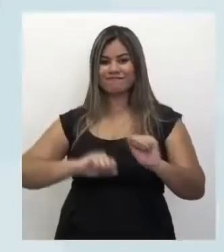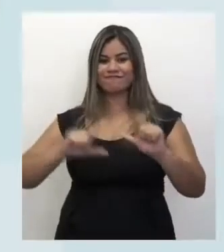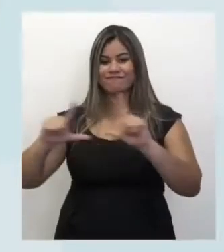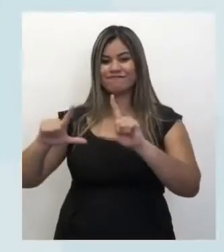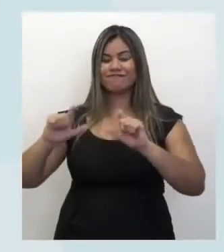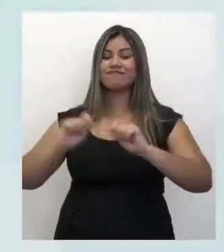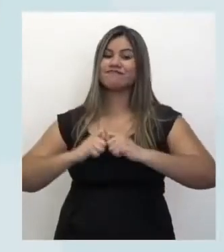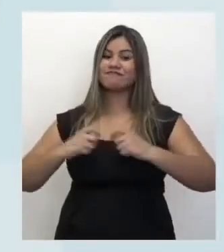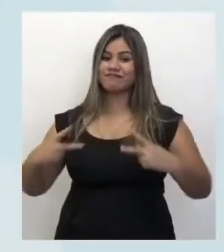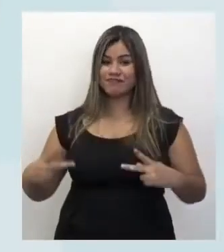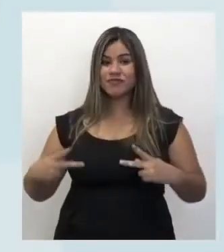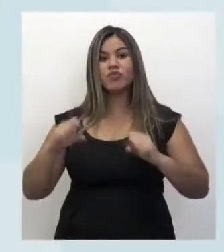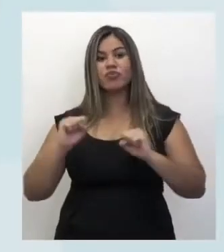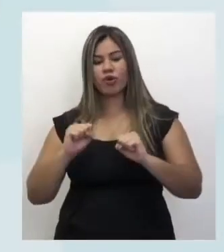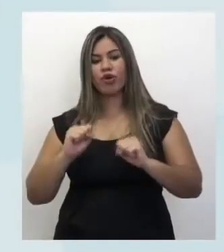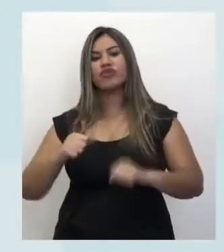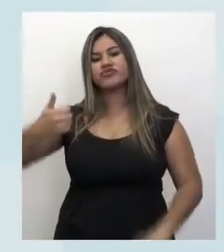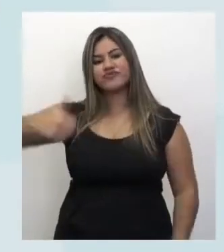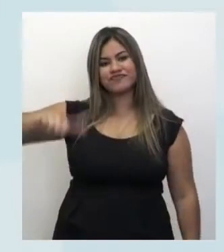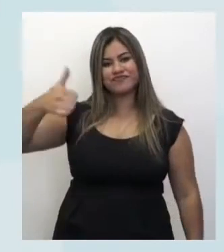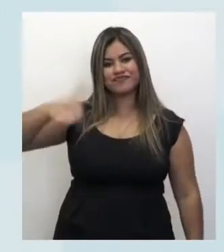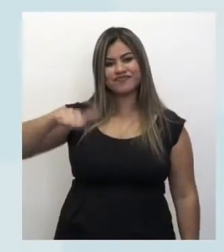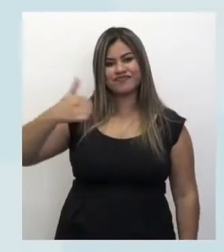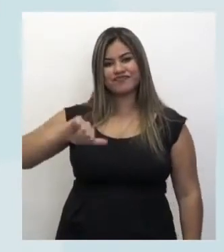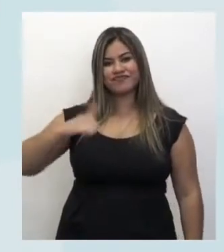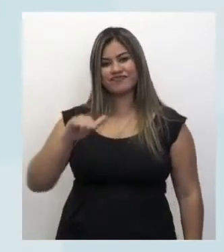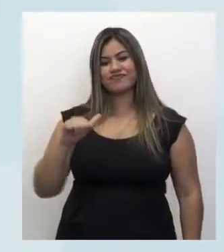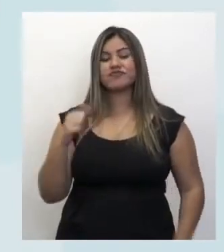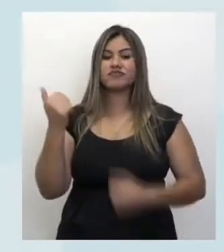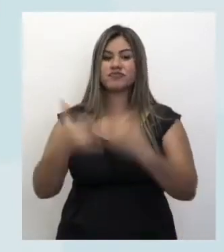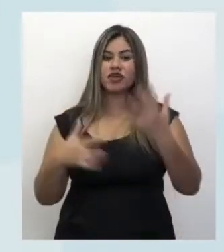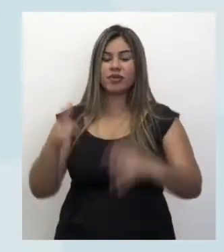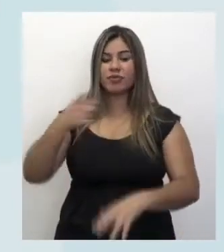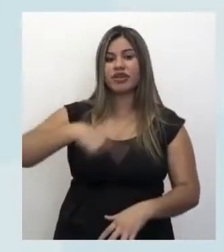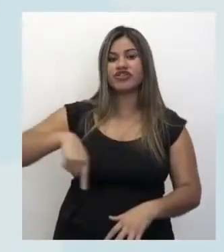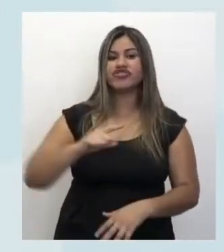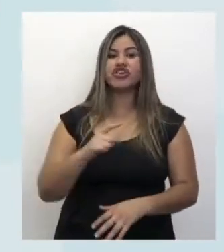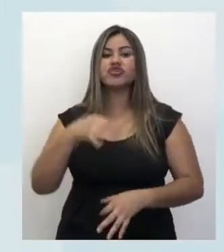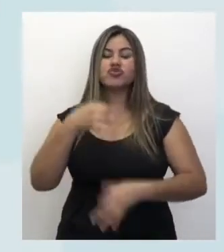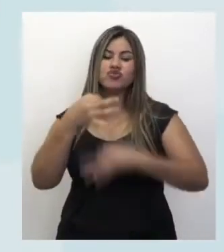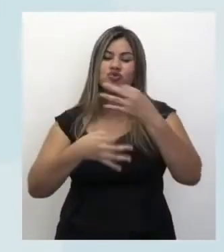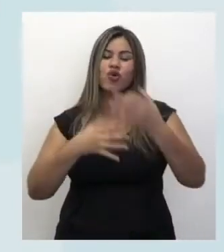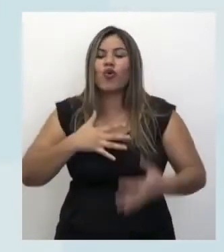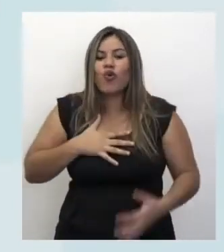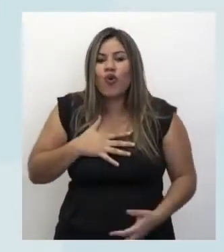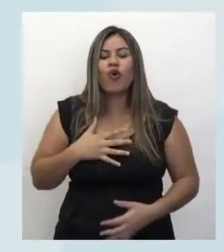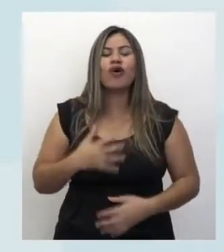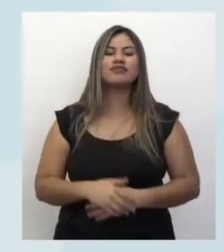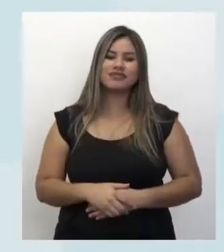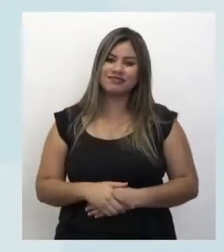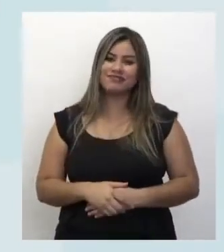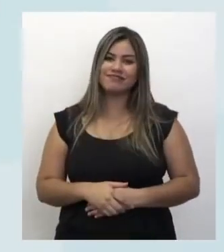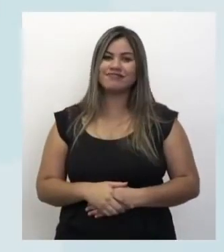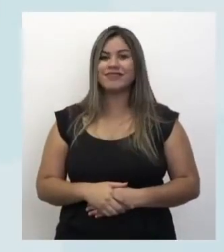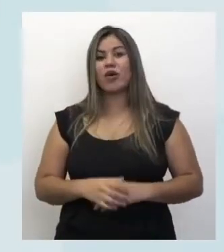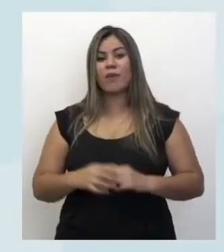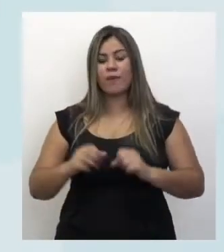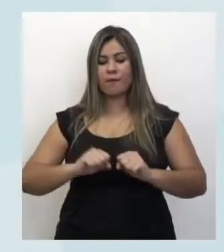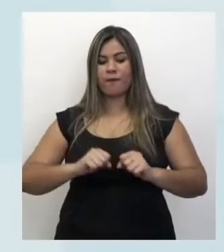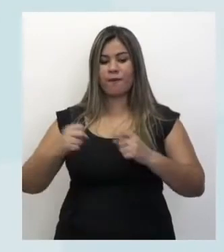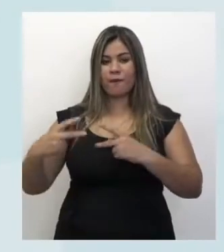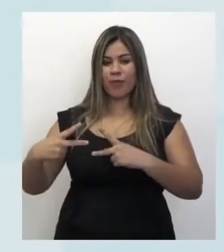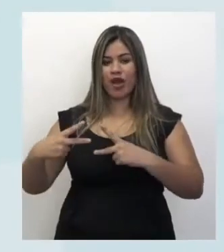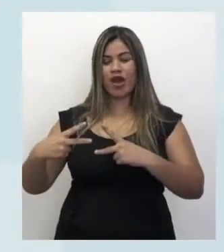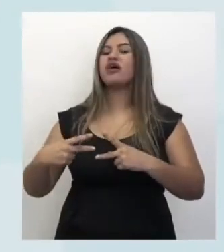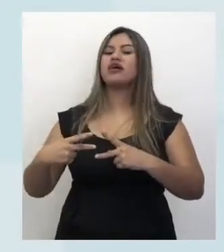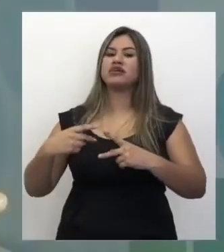aí o link. Se você quiser fazer a avaliação, contar pra gente o que achou da aula, você vai ir direto para um formulário Google e vai